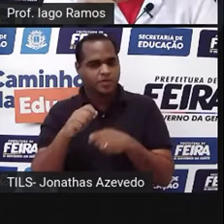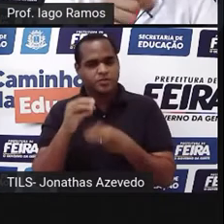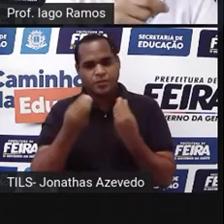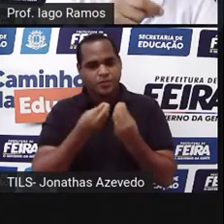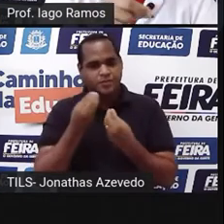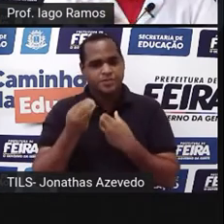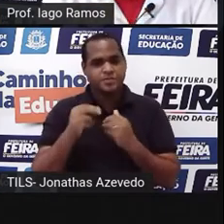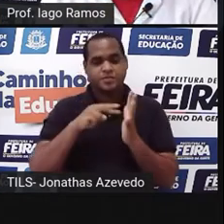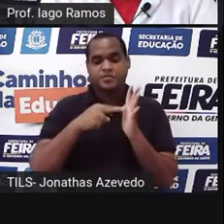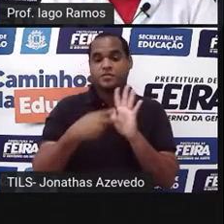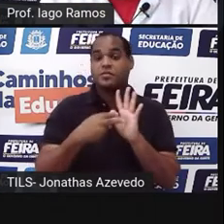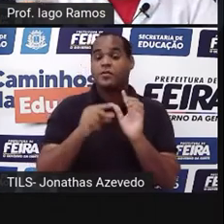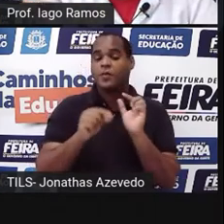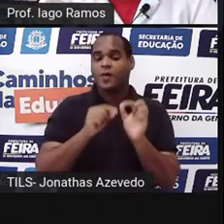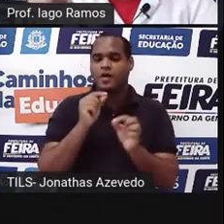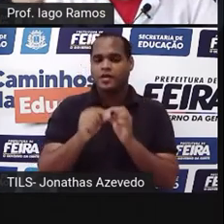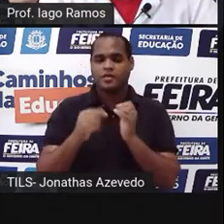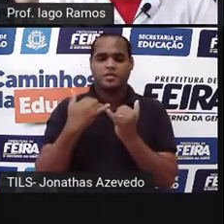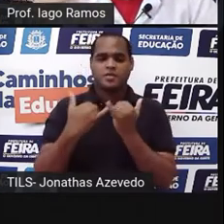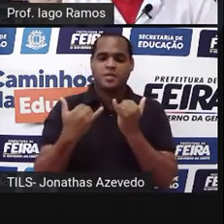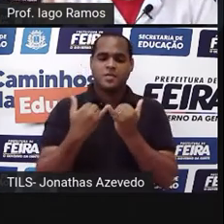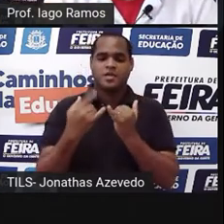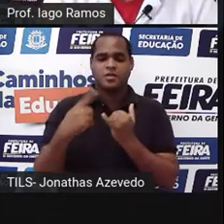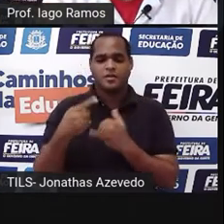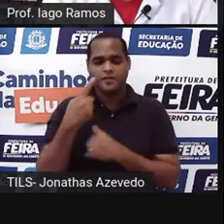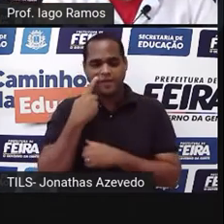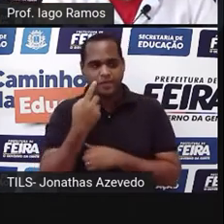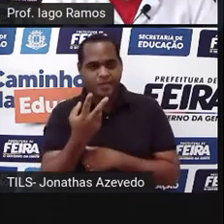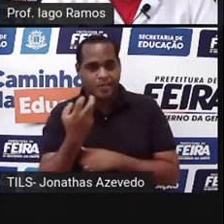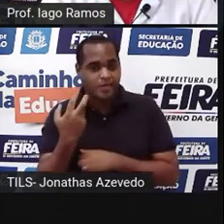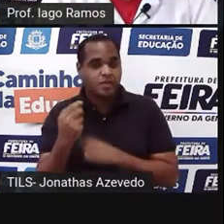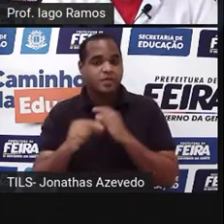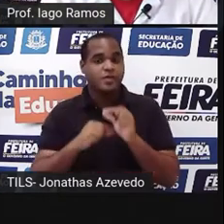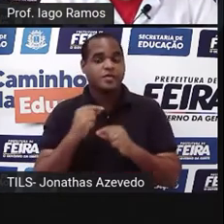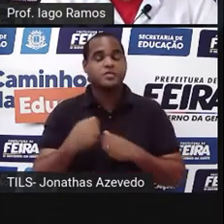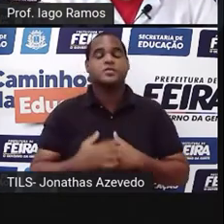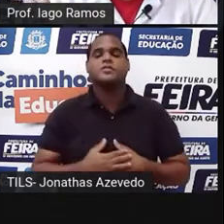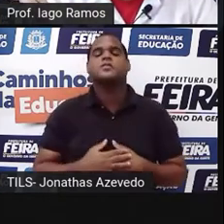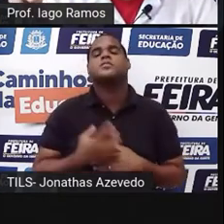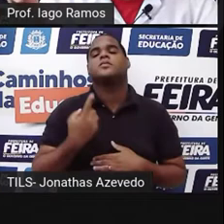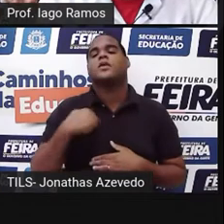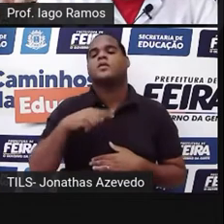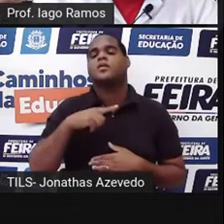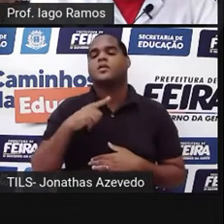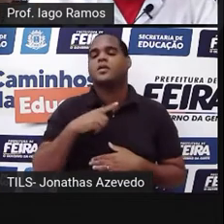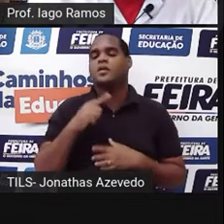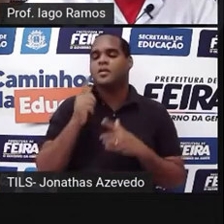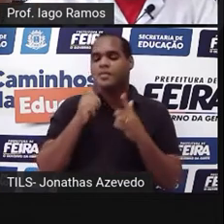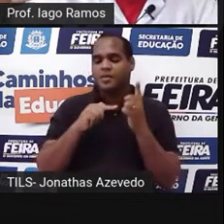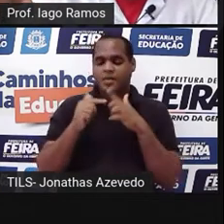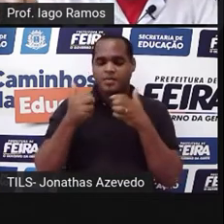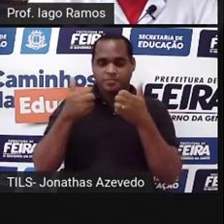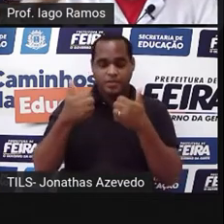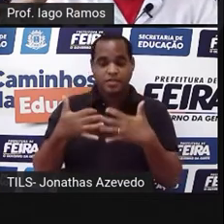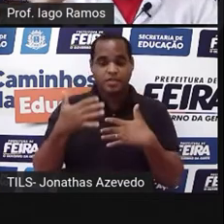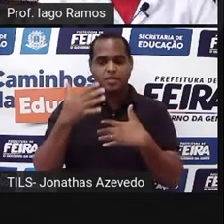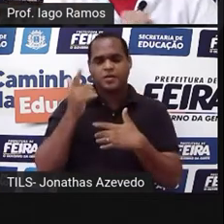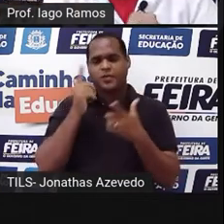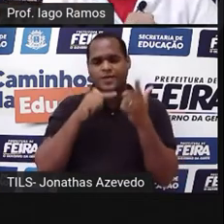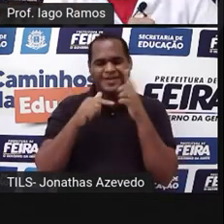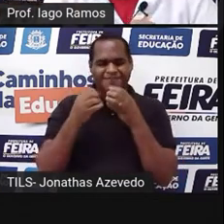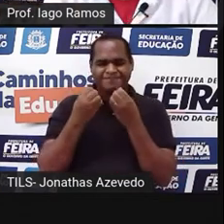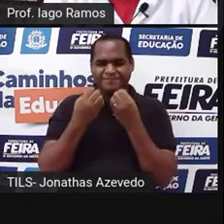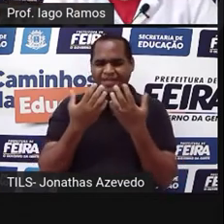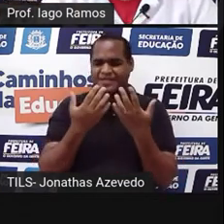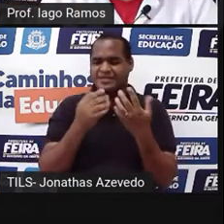Esse significado de semelhança que a gente acabou de ver agora. Onde é que a gente consegue pegar ele e jogar em alguma